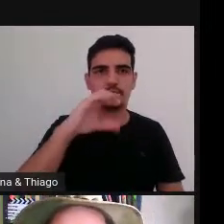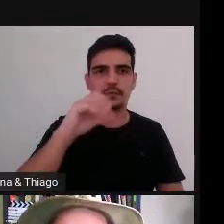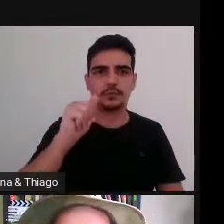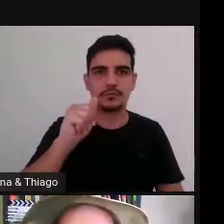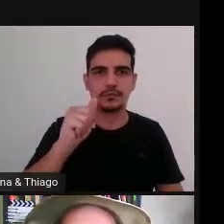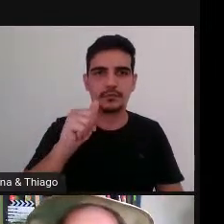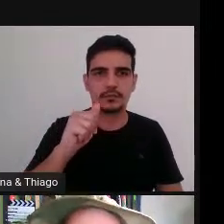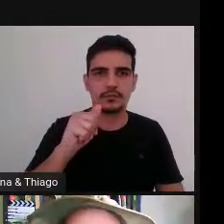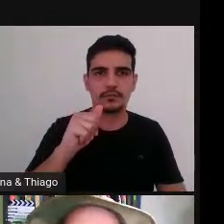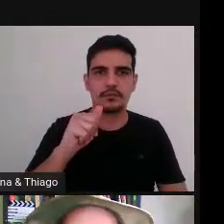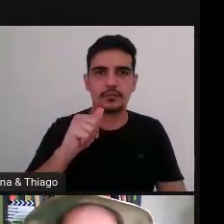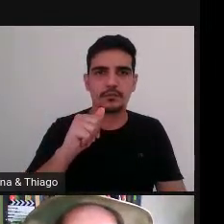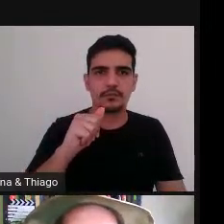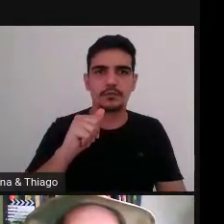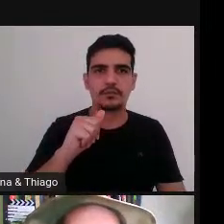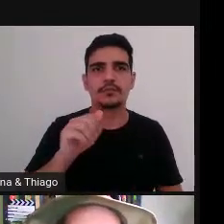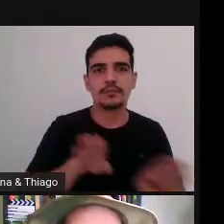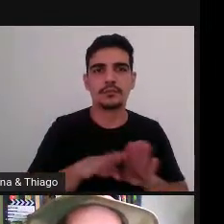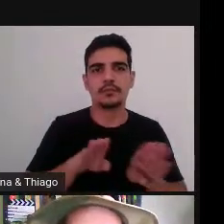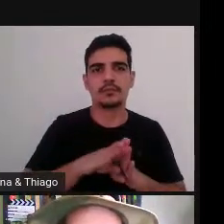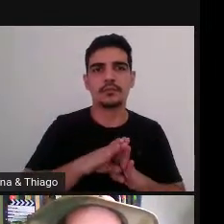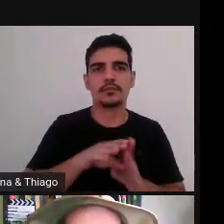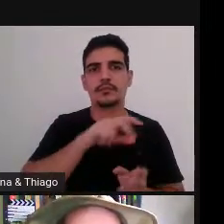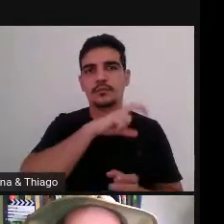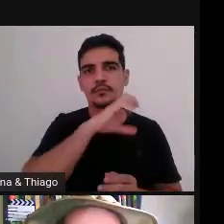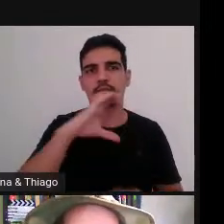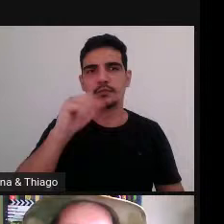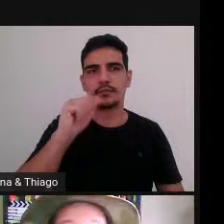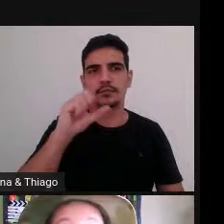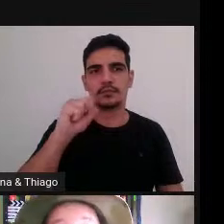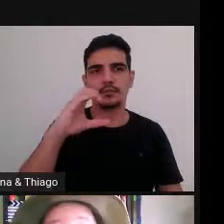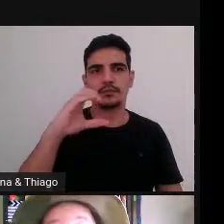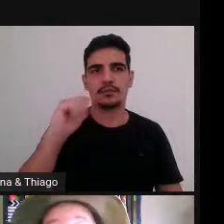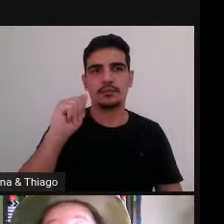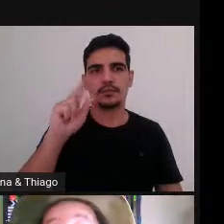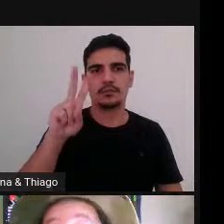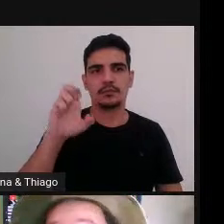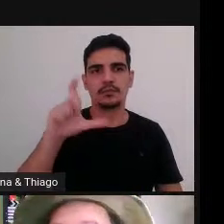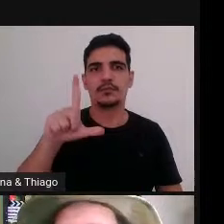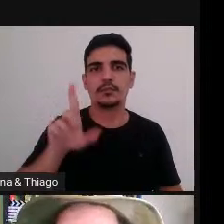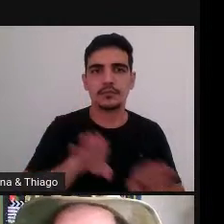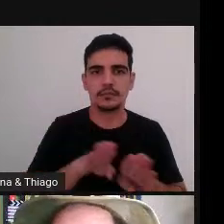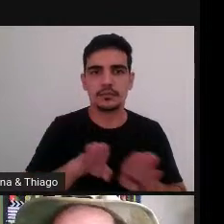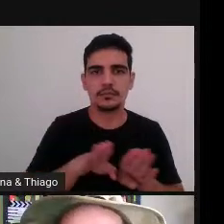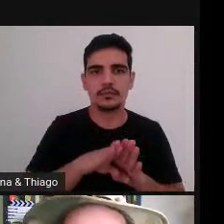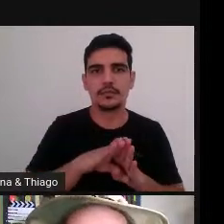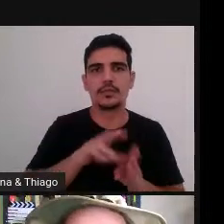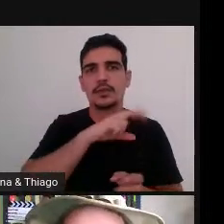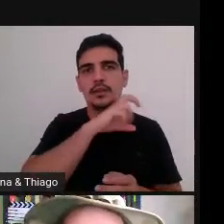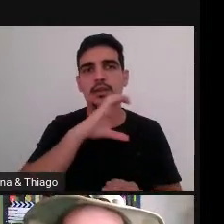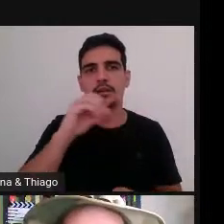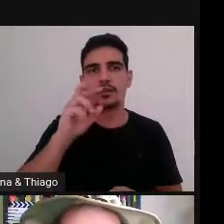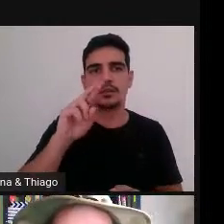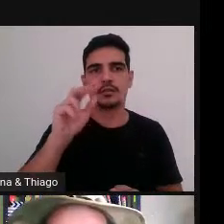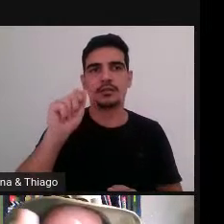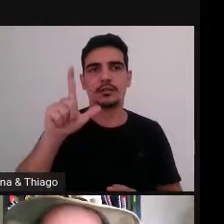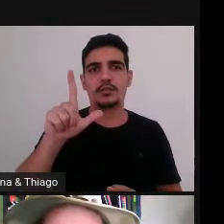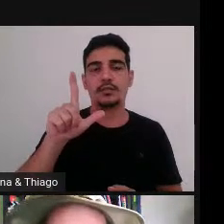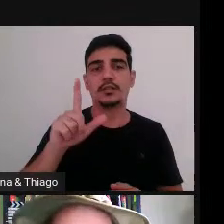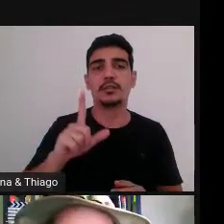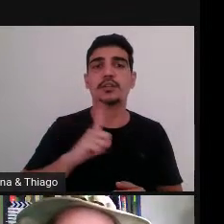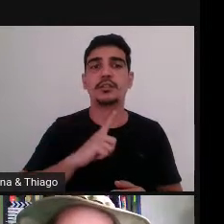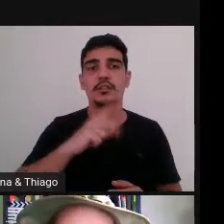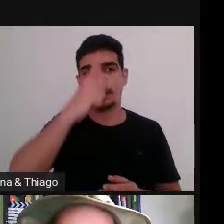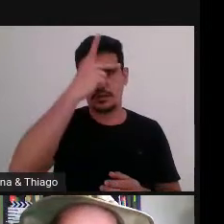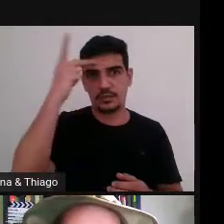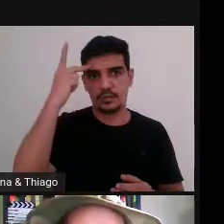crotálico, que é o acidente com cascavel, e um acidente elapídico, que é o acidente com cobra coral. Então, se a pessoa, se alguém